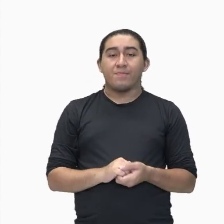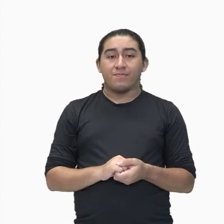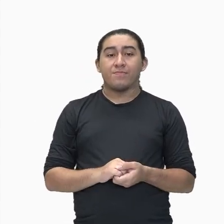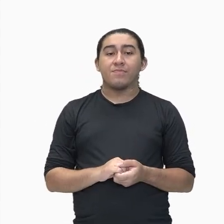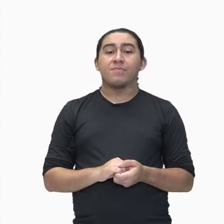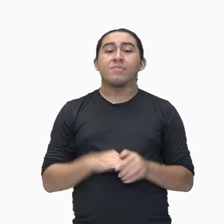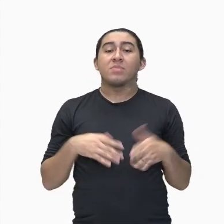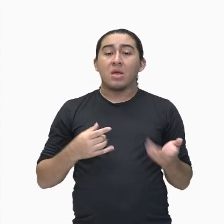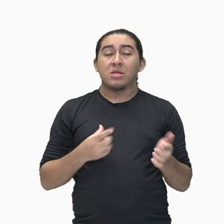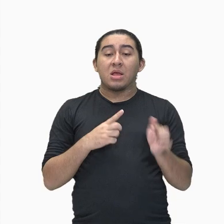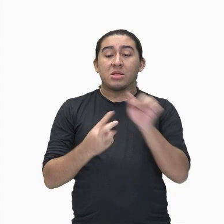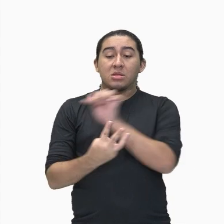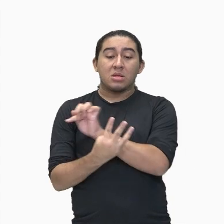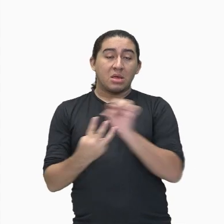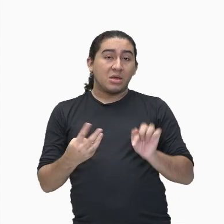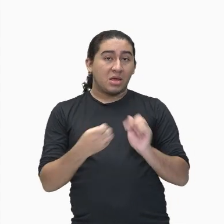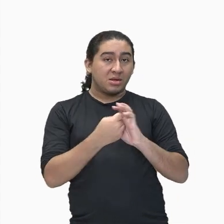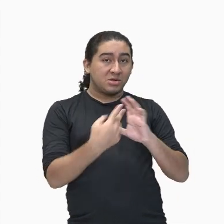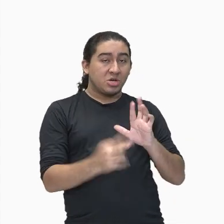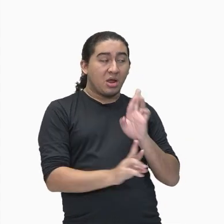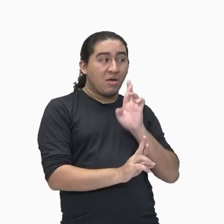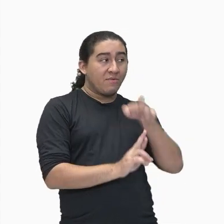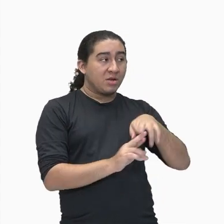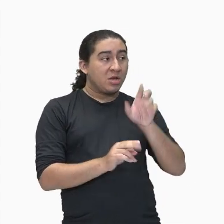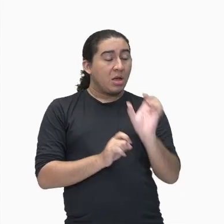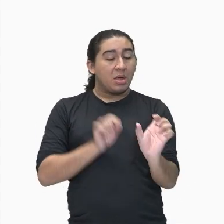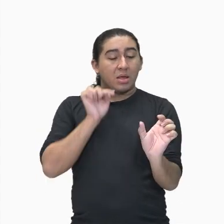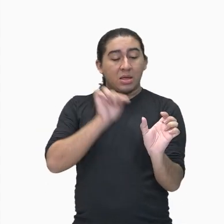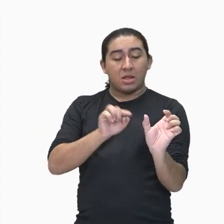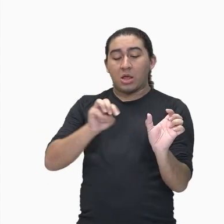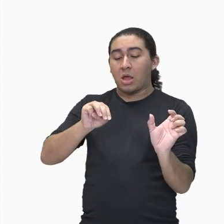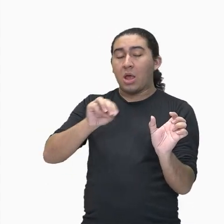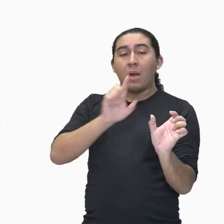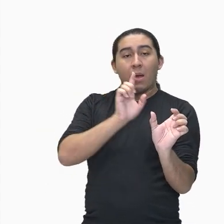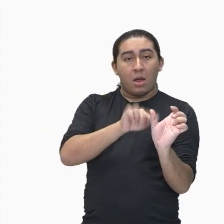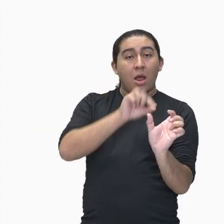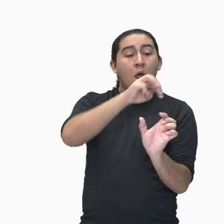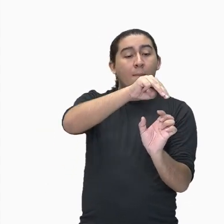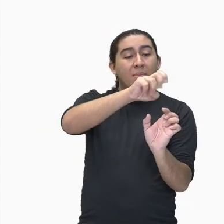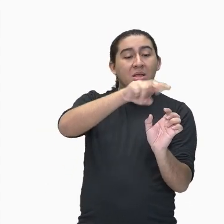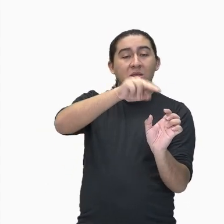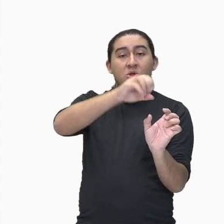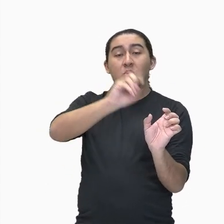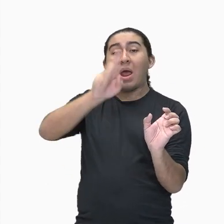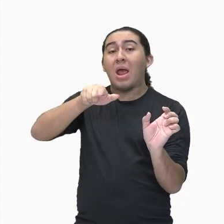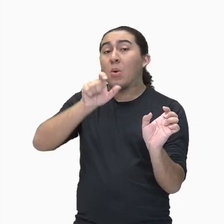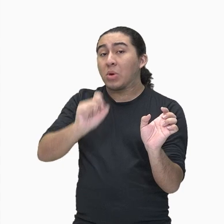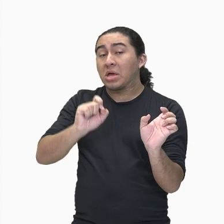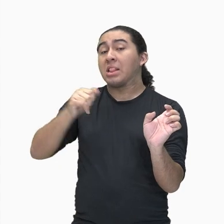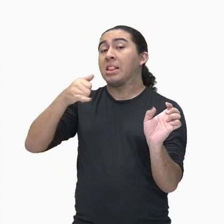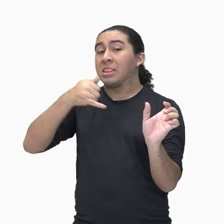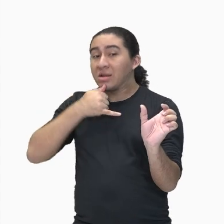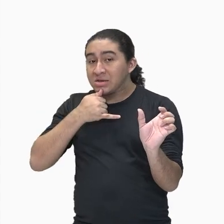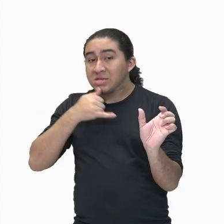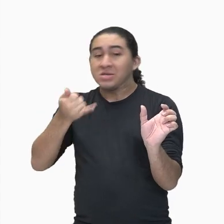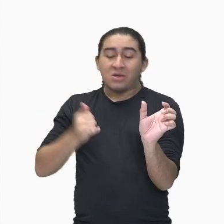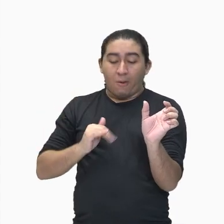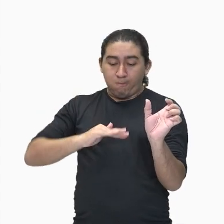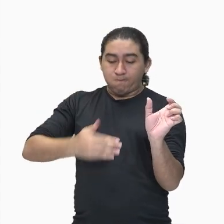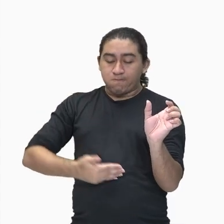temos 3 características aí que foi dada para menino, que é um